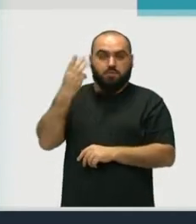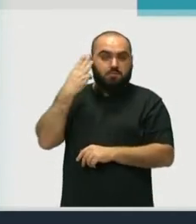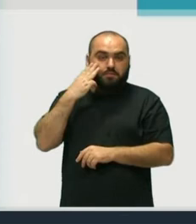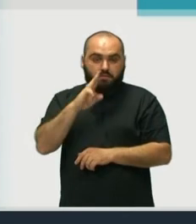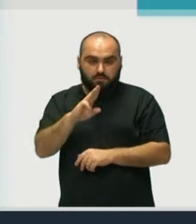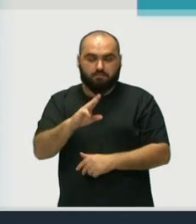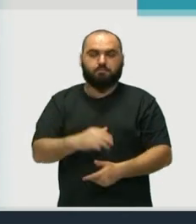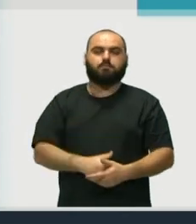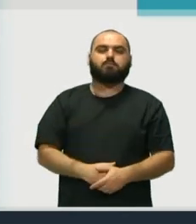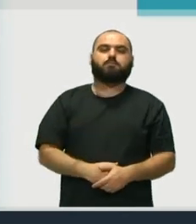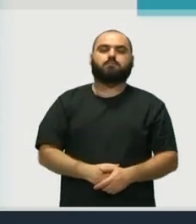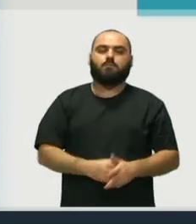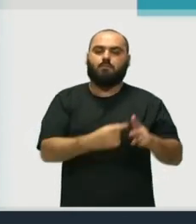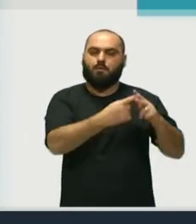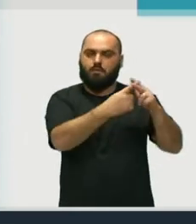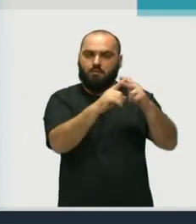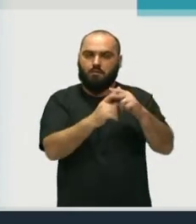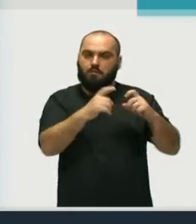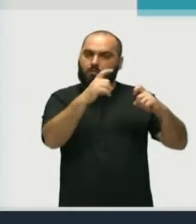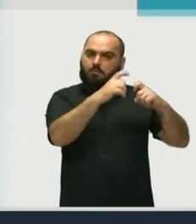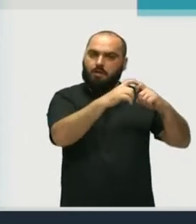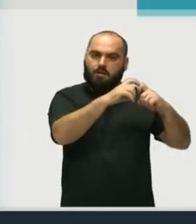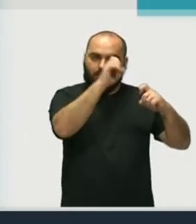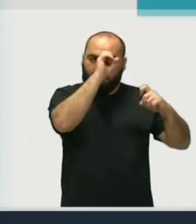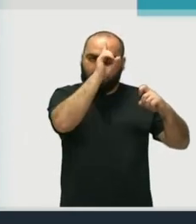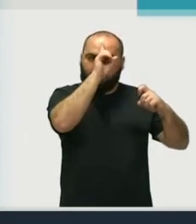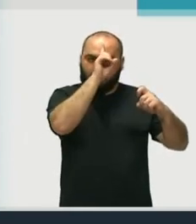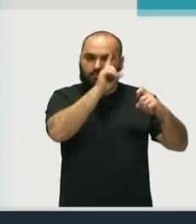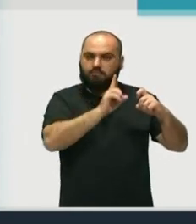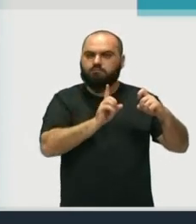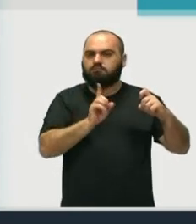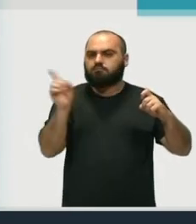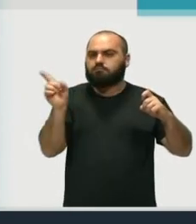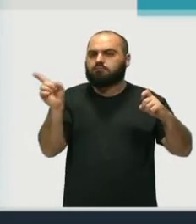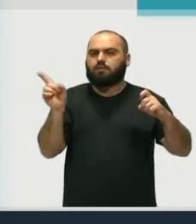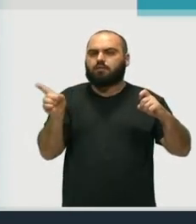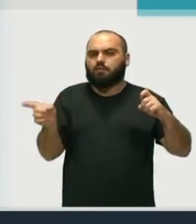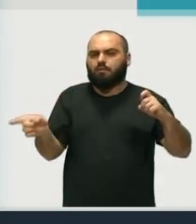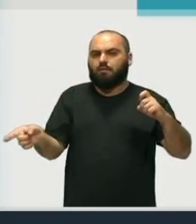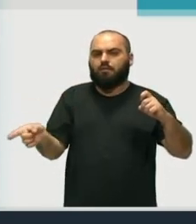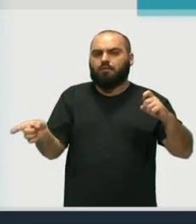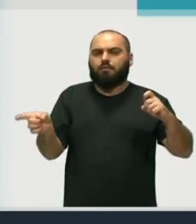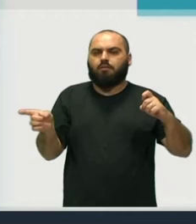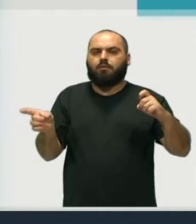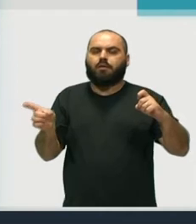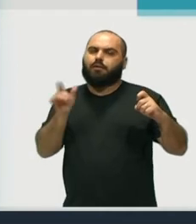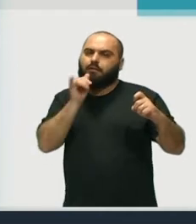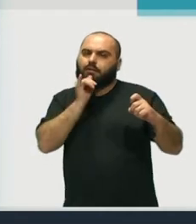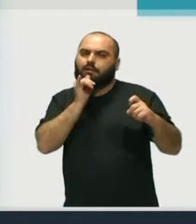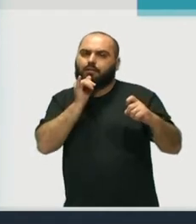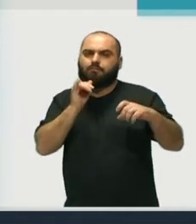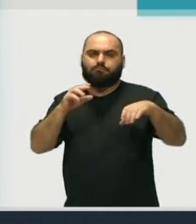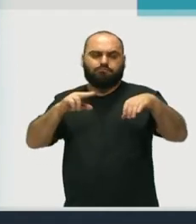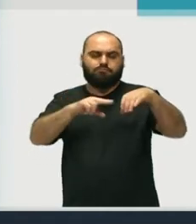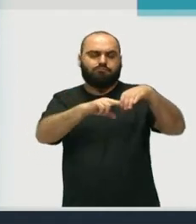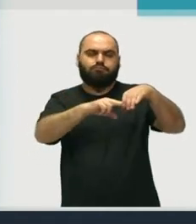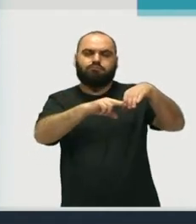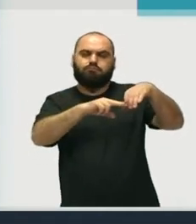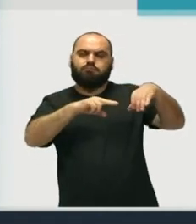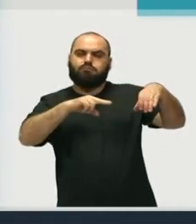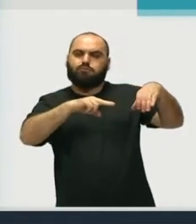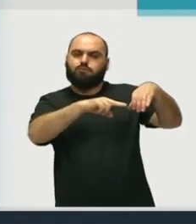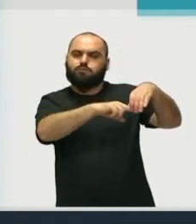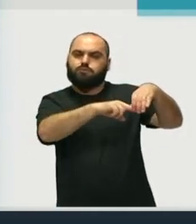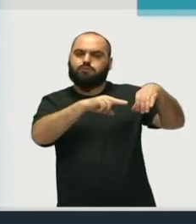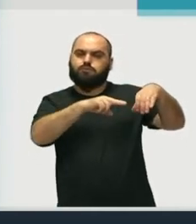18.100.000. E equipamentos médico-hospitalares. Aqui eu digo, falo de tudo, desde a ressonância que foi comprada. Eu sei que muitos